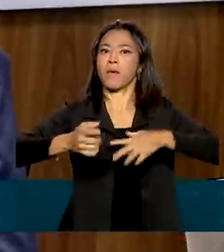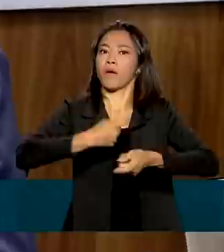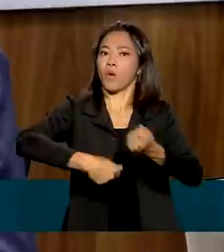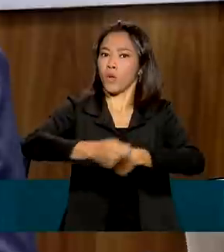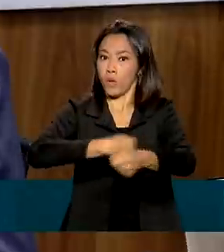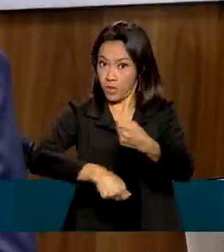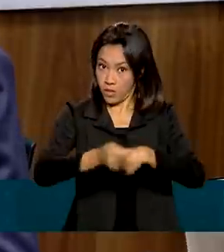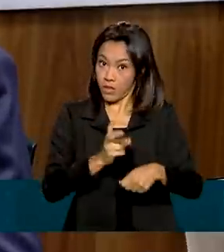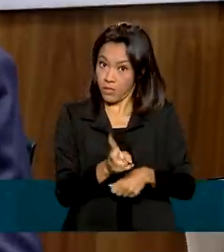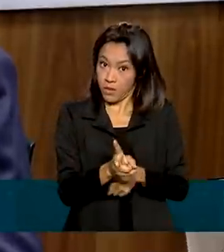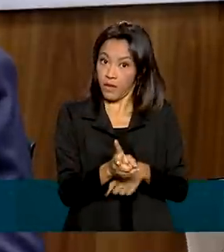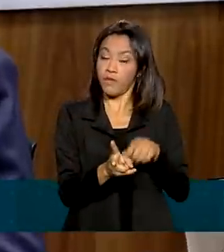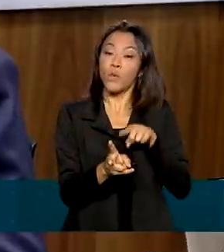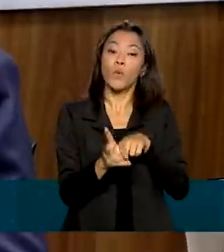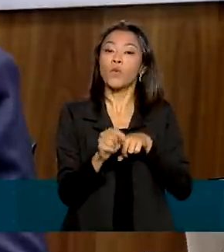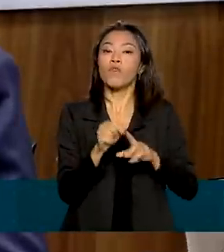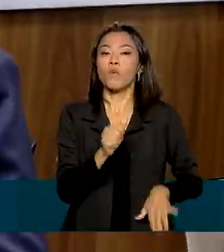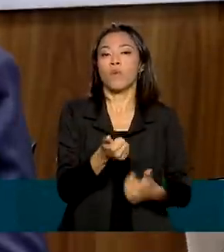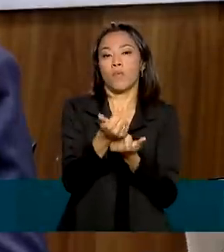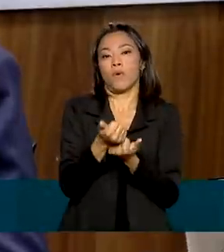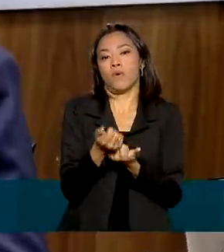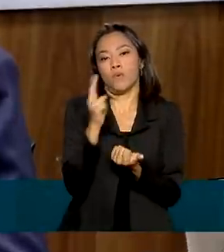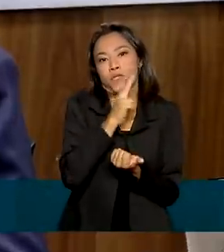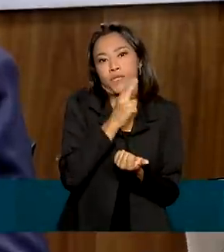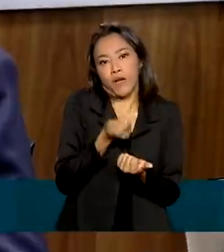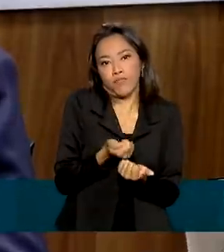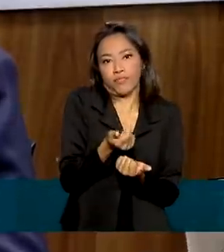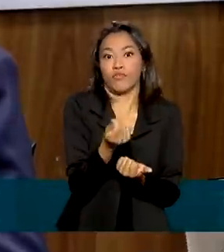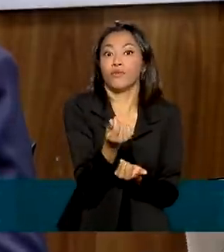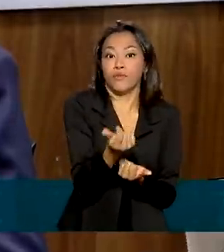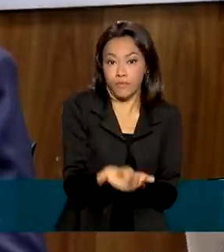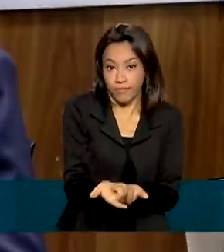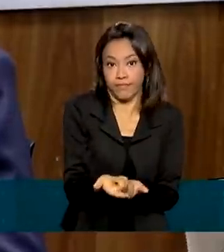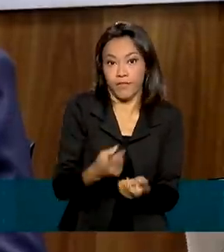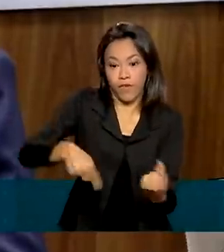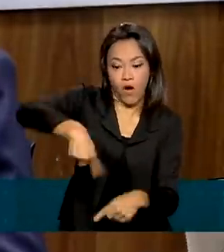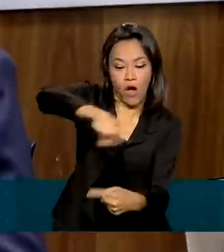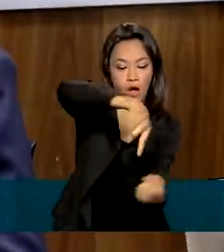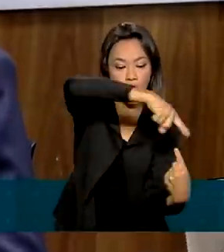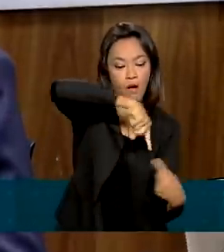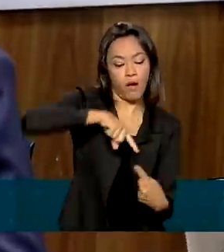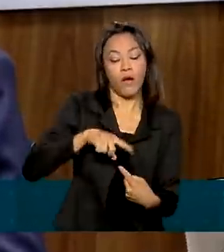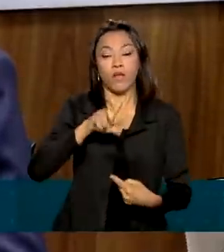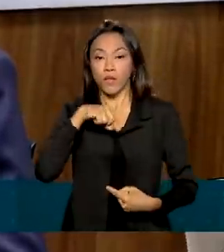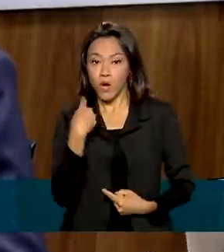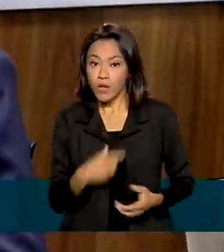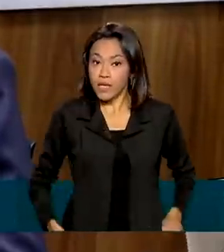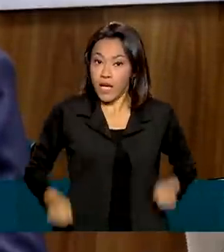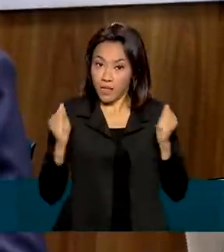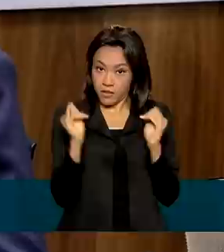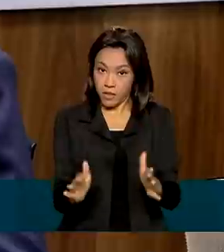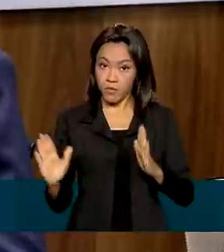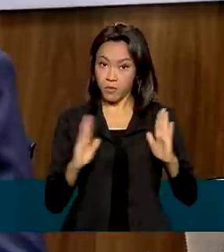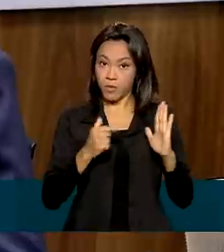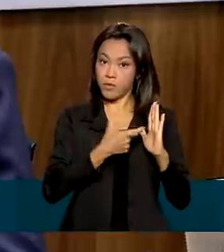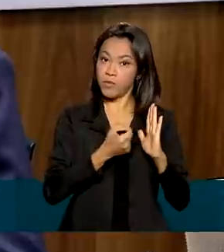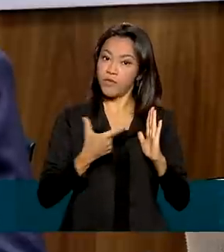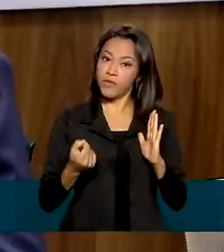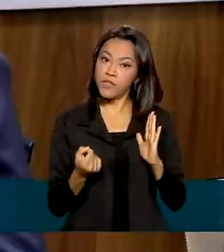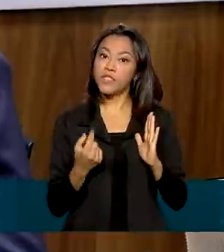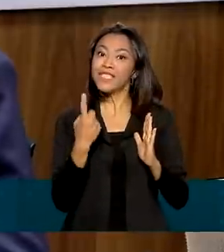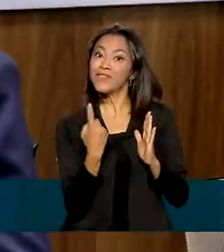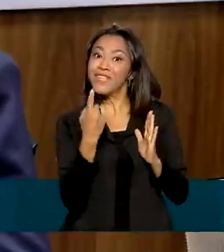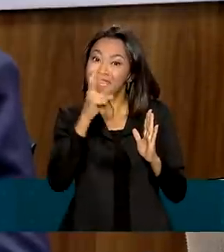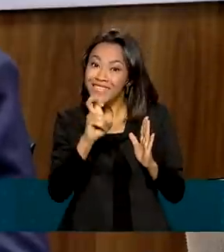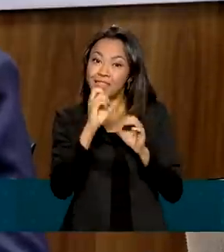para esse informais foi o auxílio veja céu e Eu repito nós gastamos de auxílio emergencial em 2020 o equivalente a